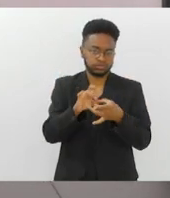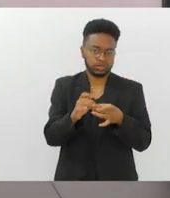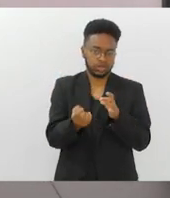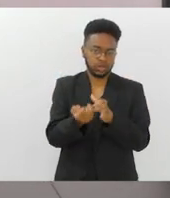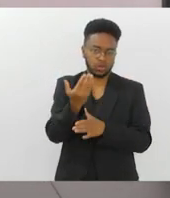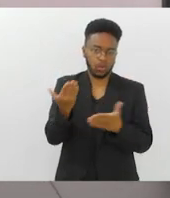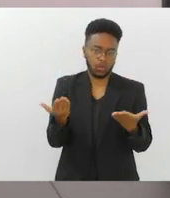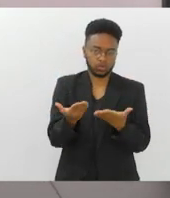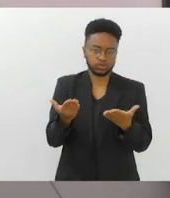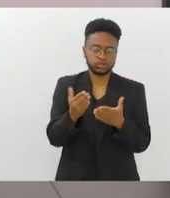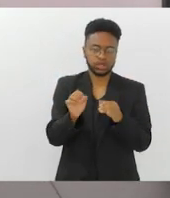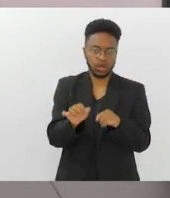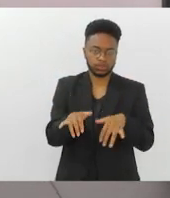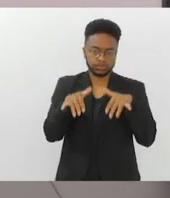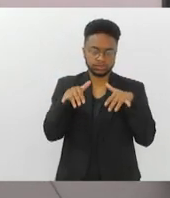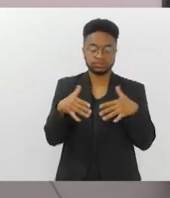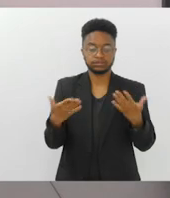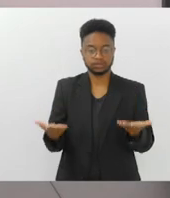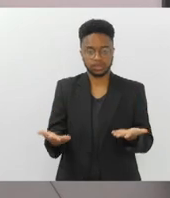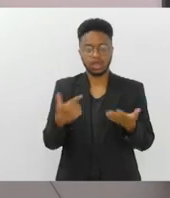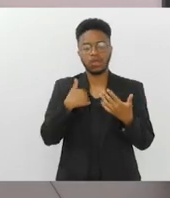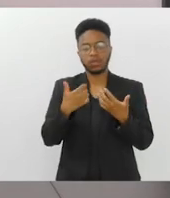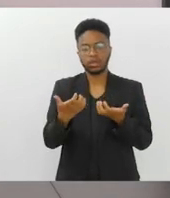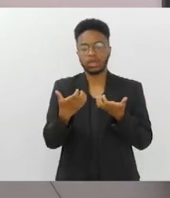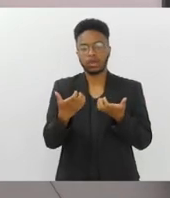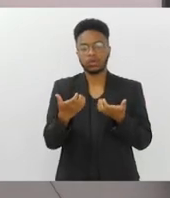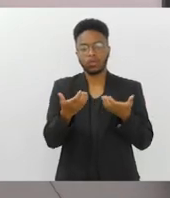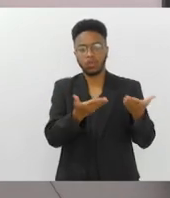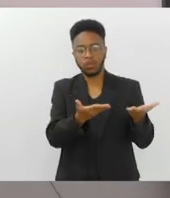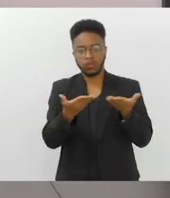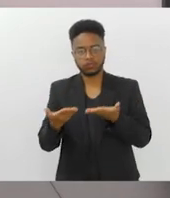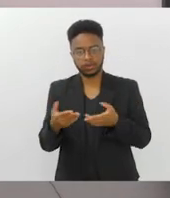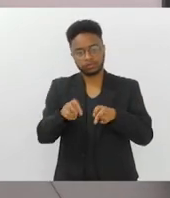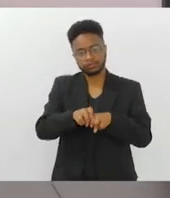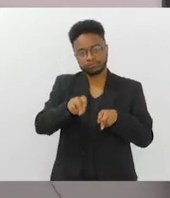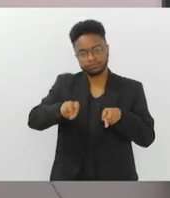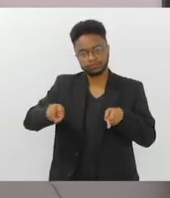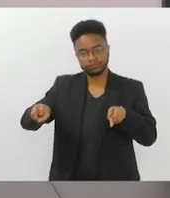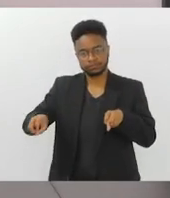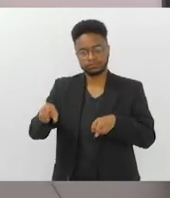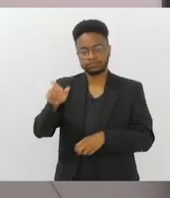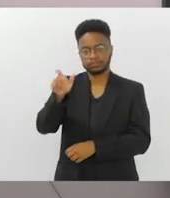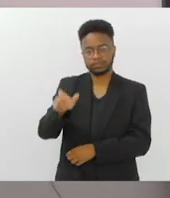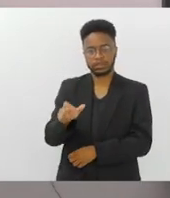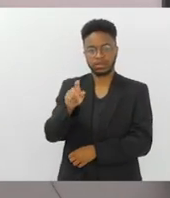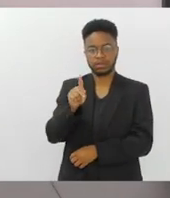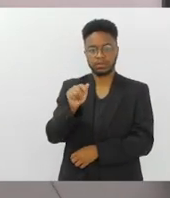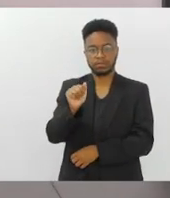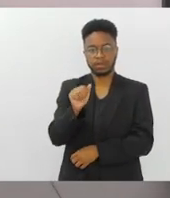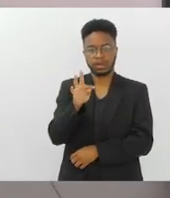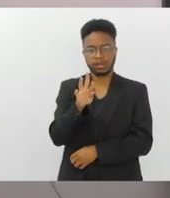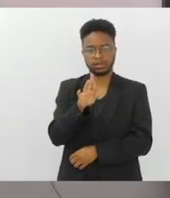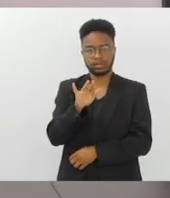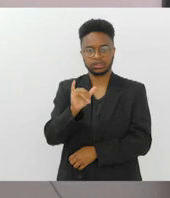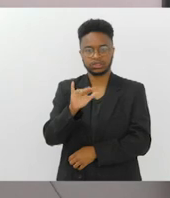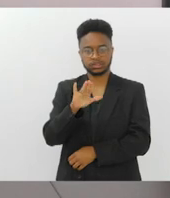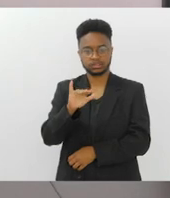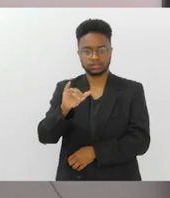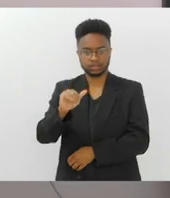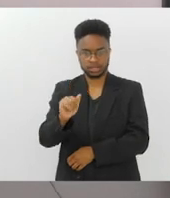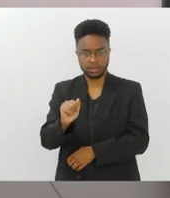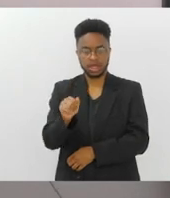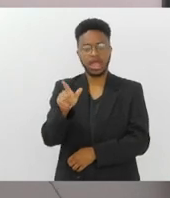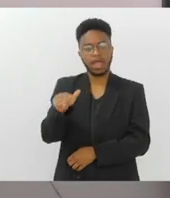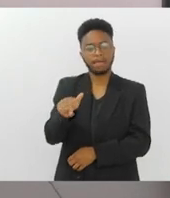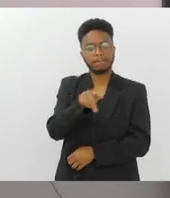gostaria já de convidar para compor a mesa a senhora Patrícia Lima Pereira Pérez,